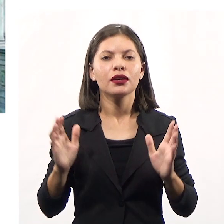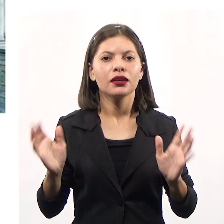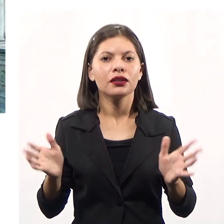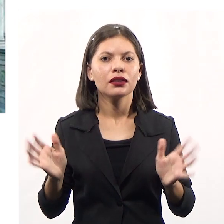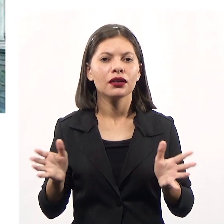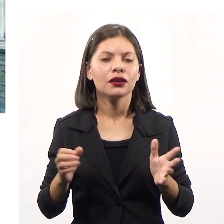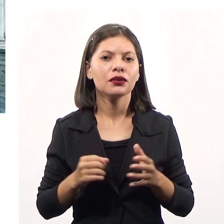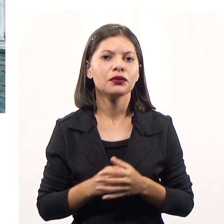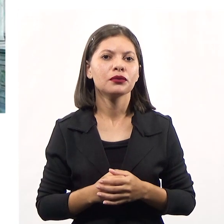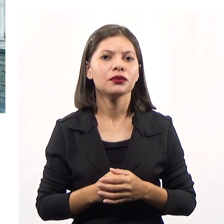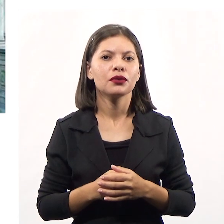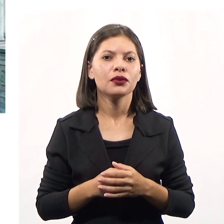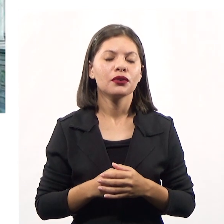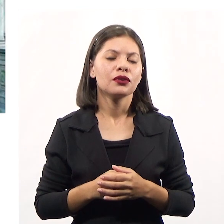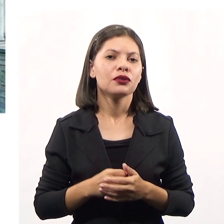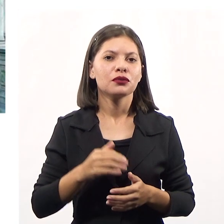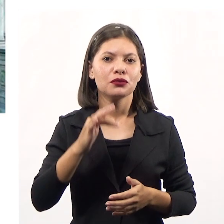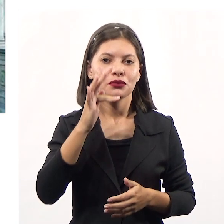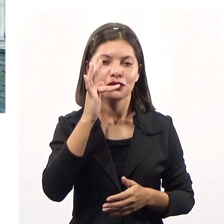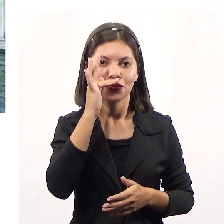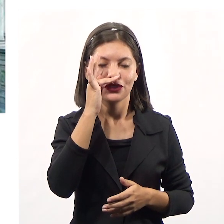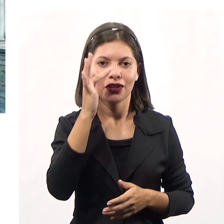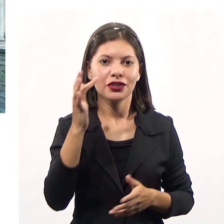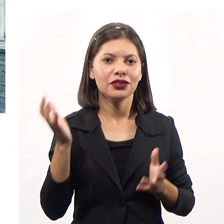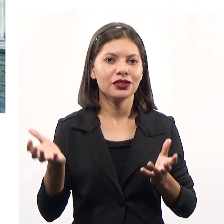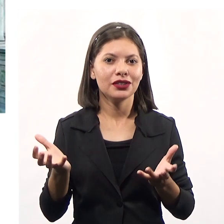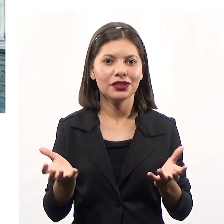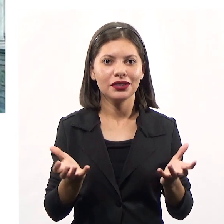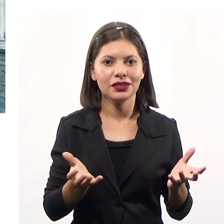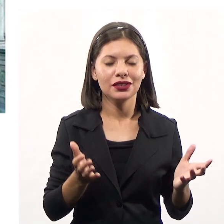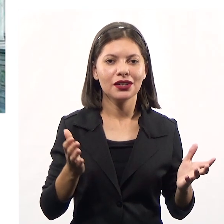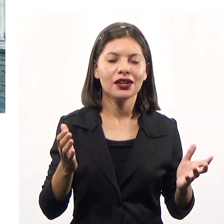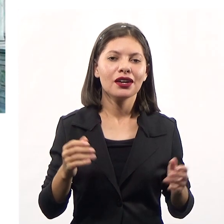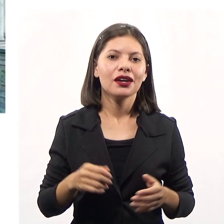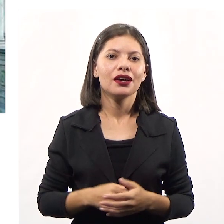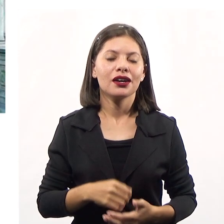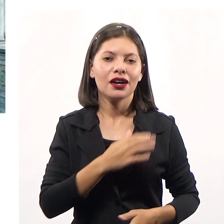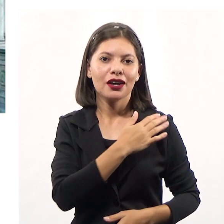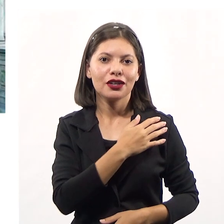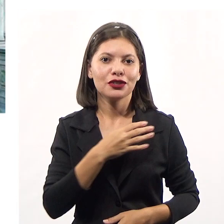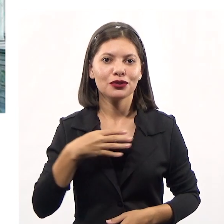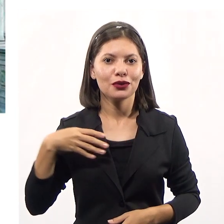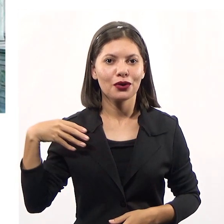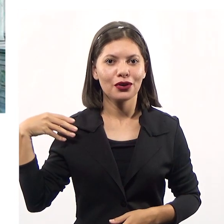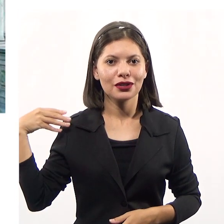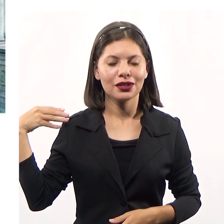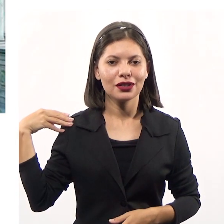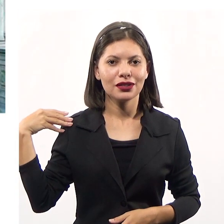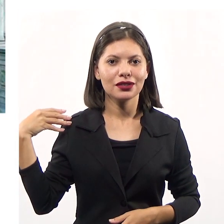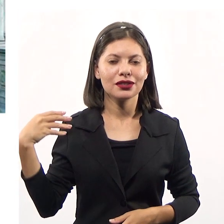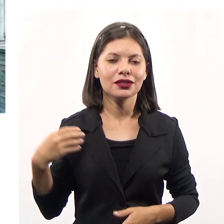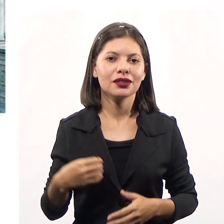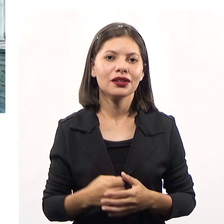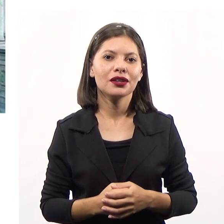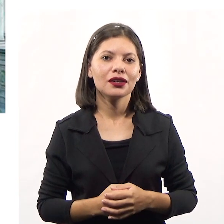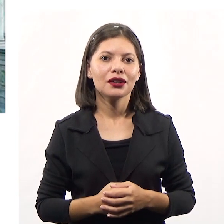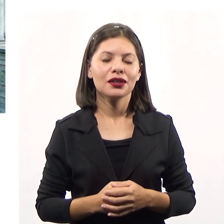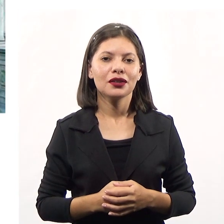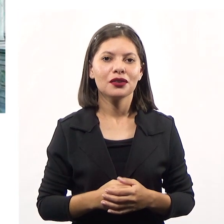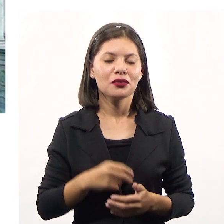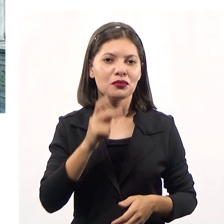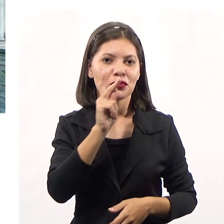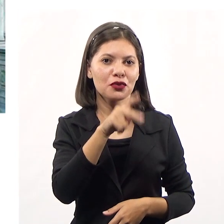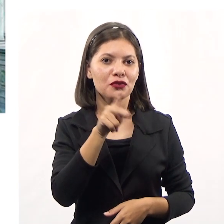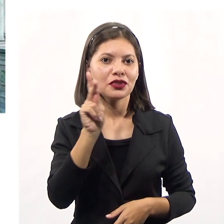Então, como ficava em um jardim, como eu já falei, né? Aristóteles era habitual que o mestre Aristóteles e